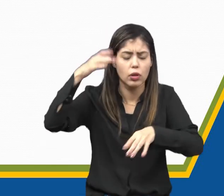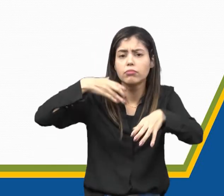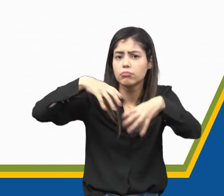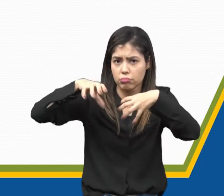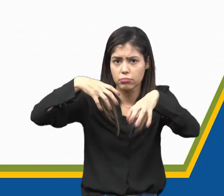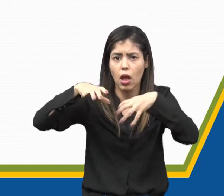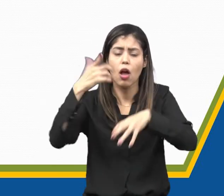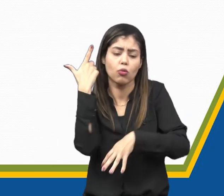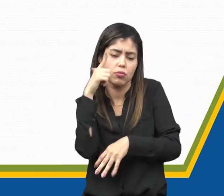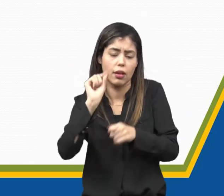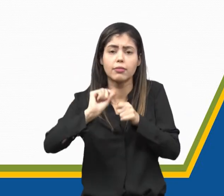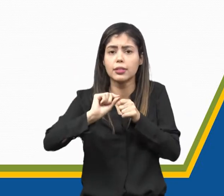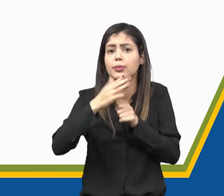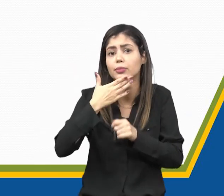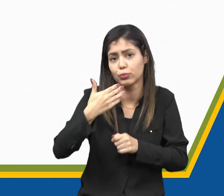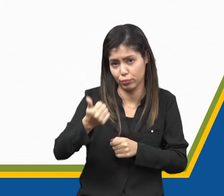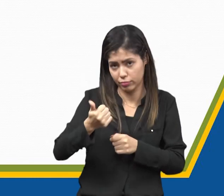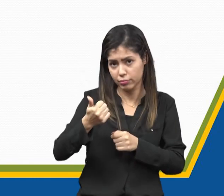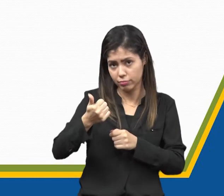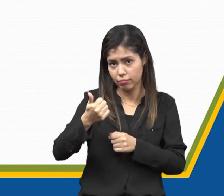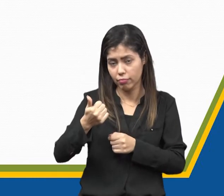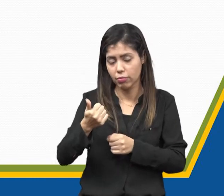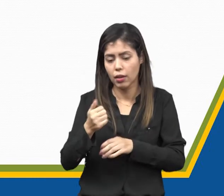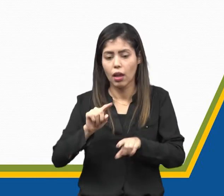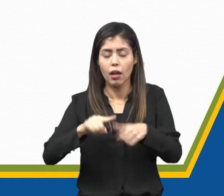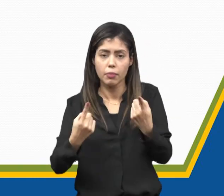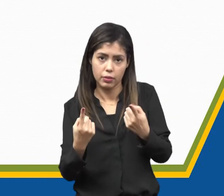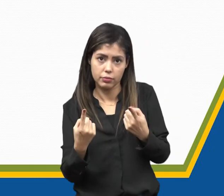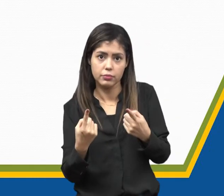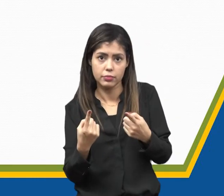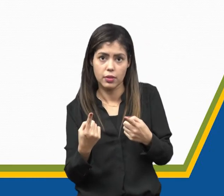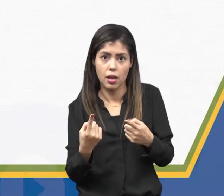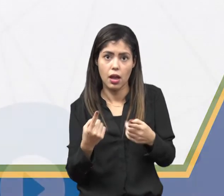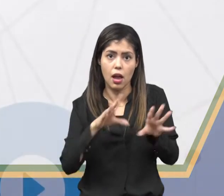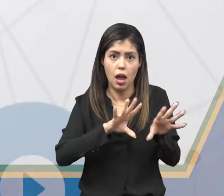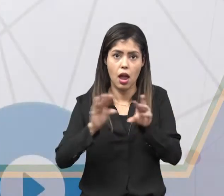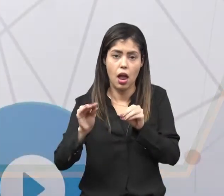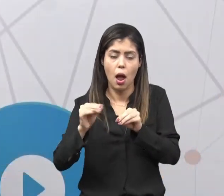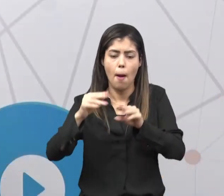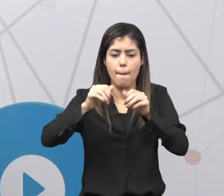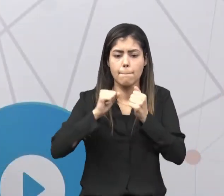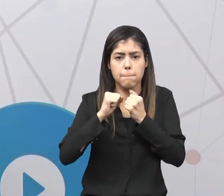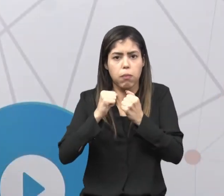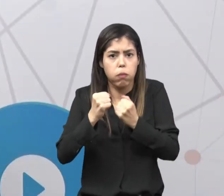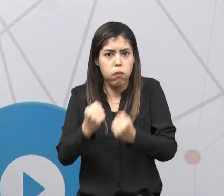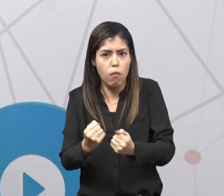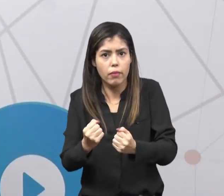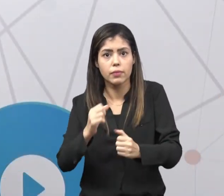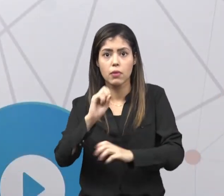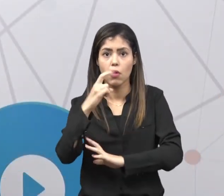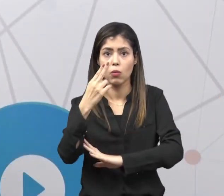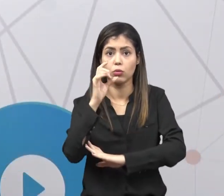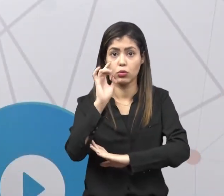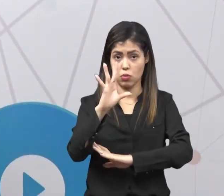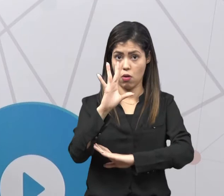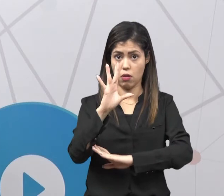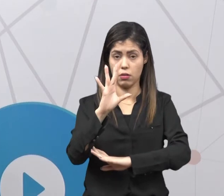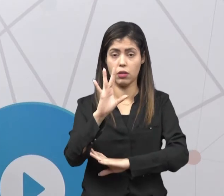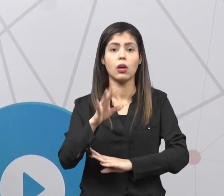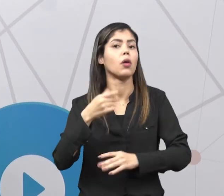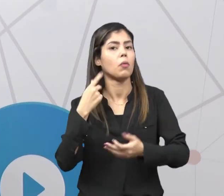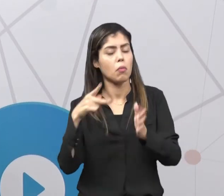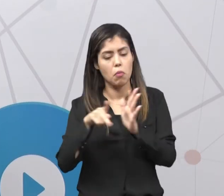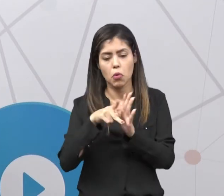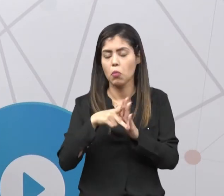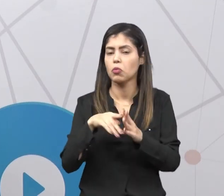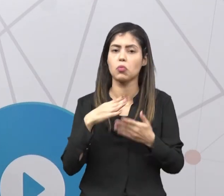melhor os exercícios, embora que esteja fazendo com um determinado peso em uma academia, ou somente usando implementos, ou somente com o